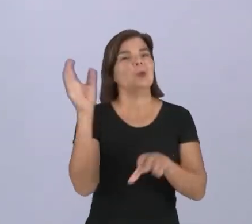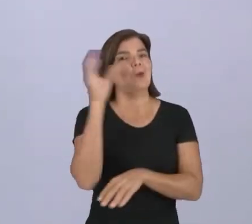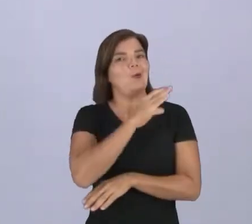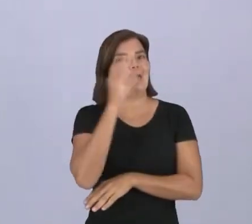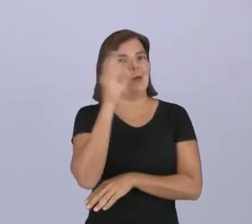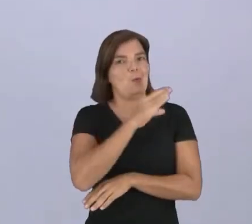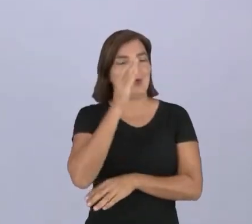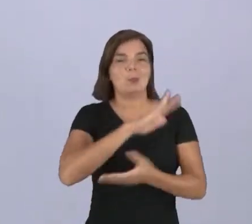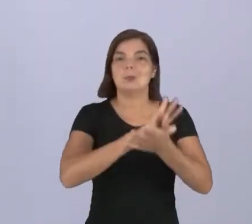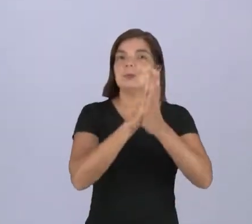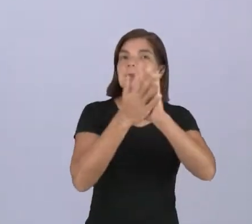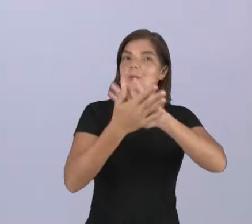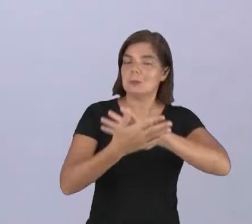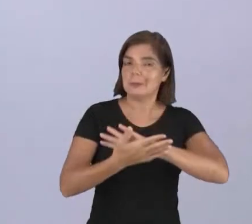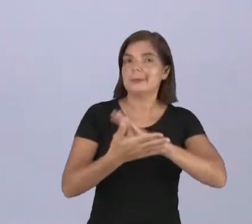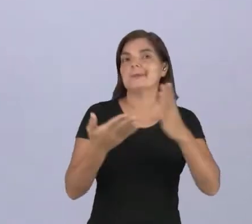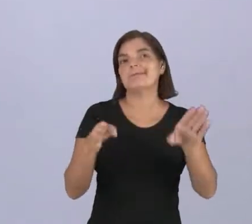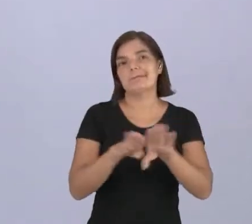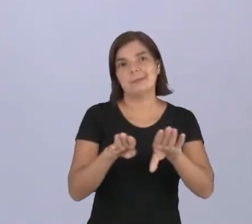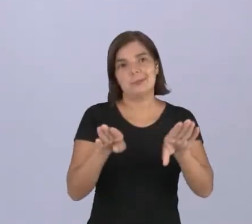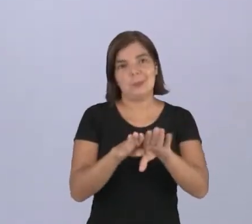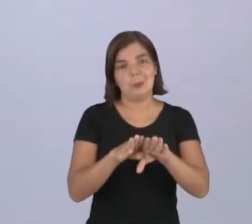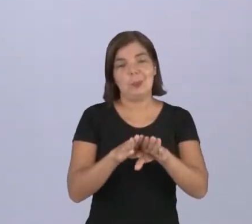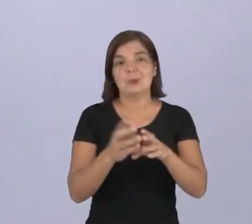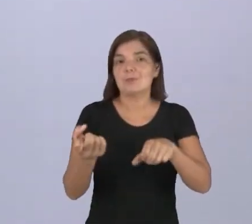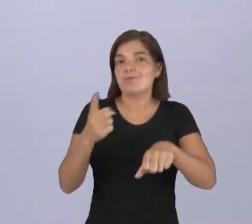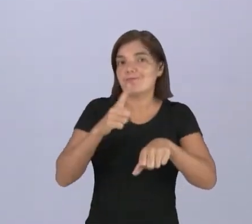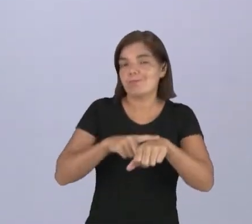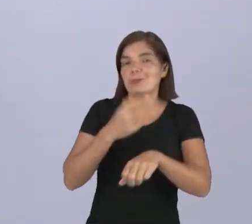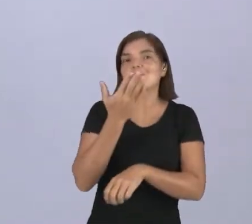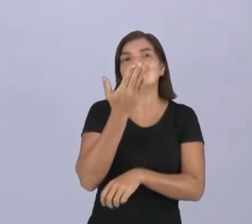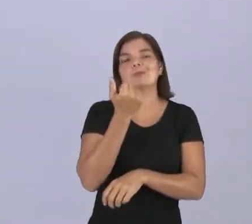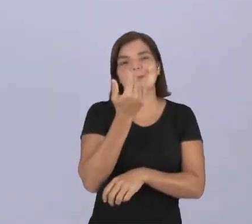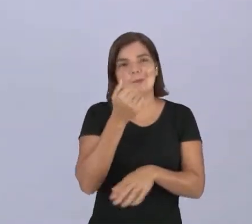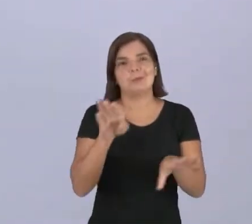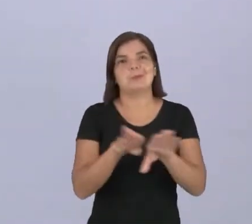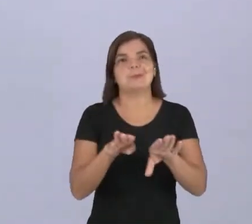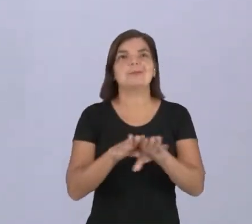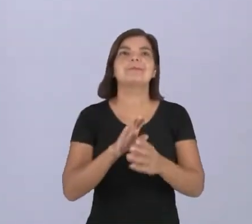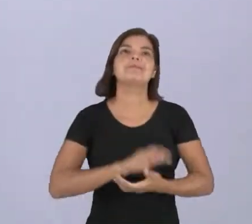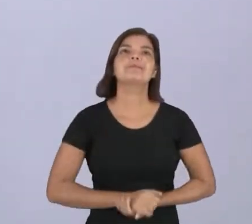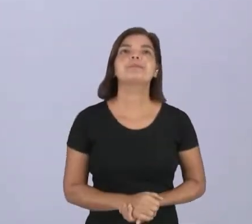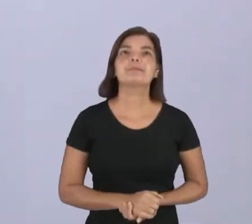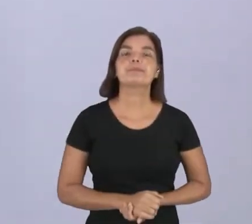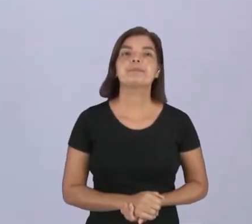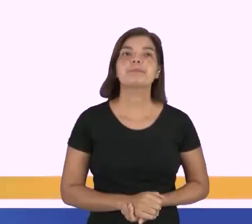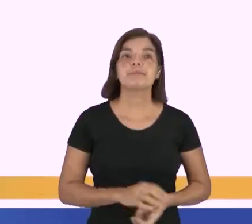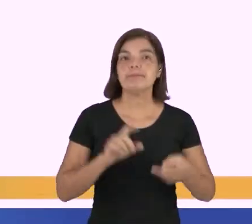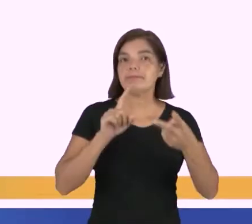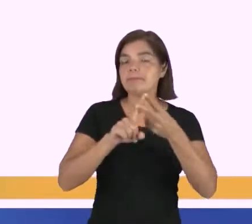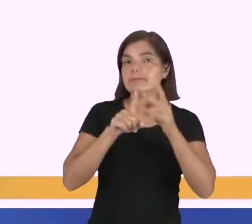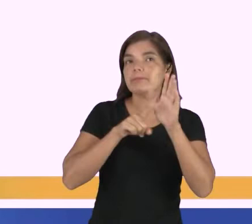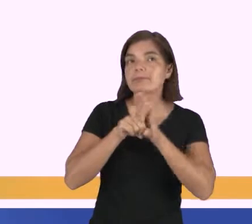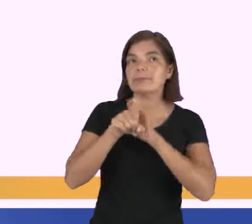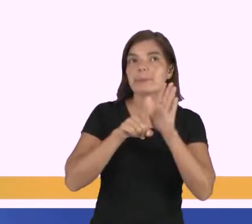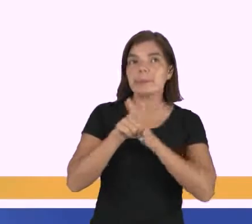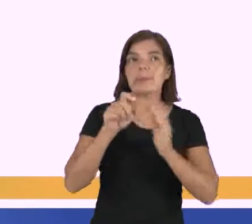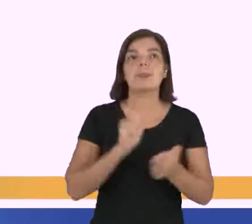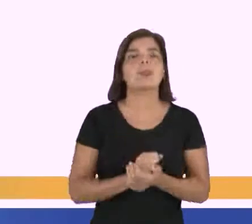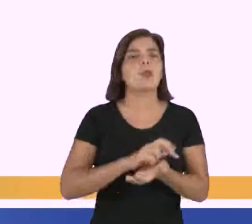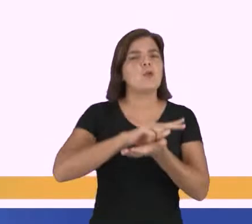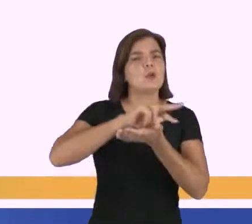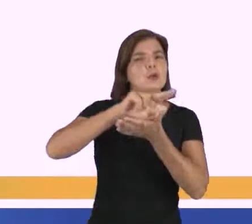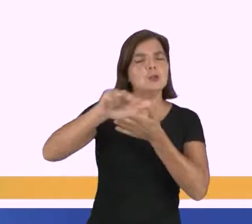o processo de decomposição e, consequentemente, podem causar contaminação dos alimentos. E aí, na nossa segunda questão, nós